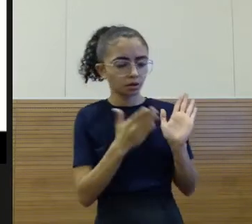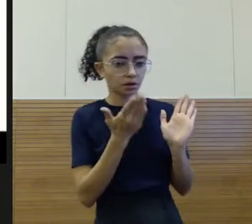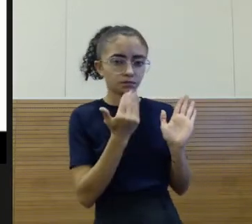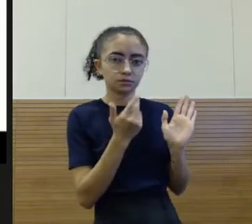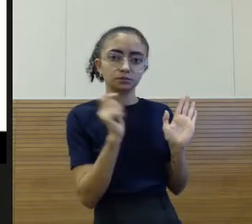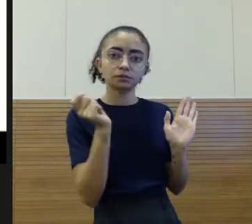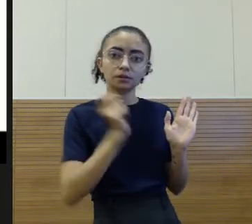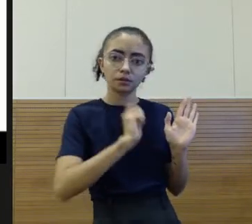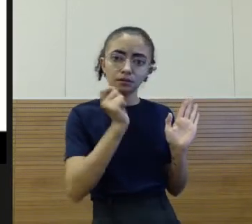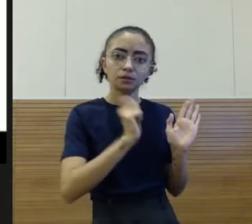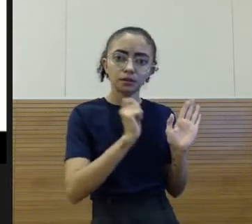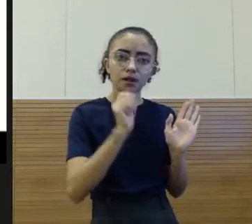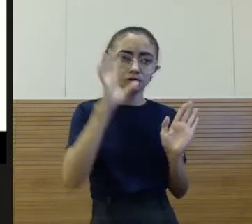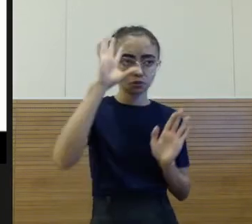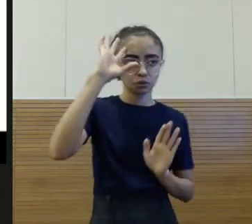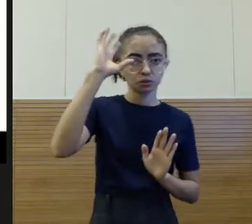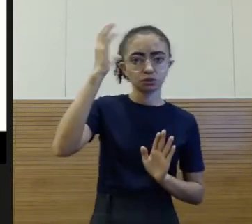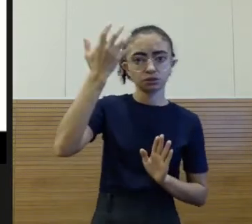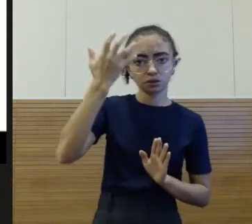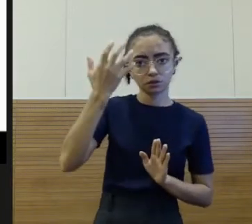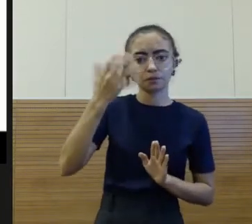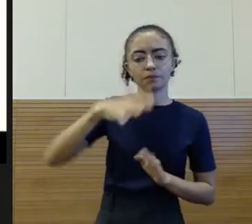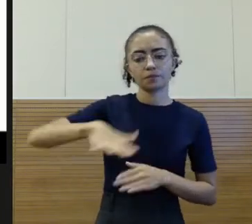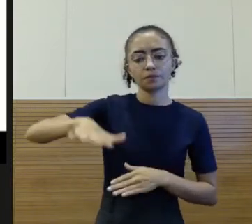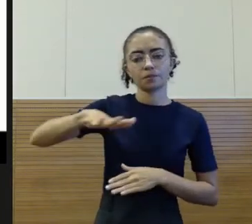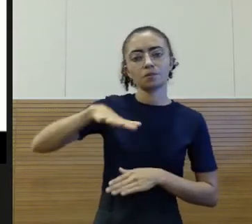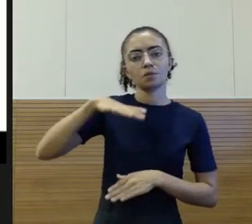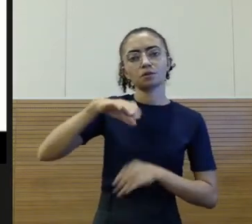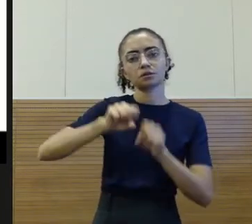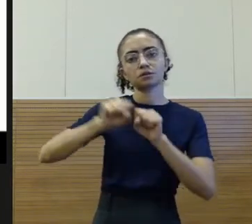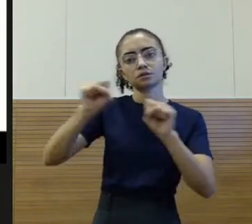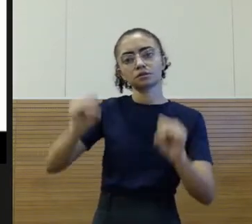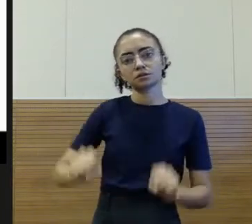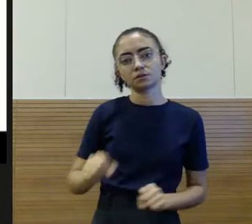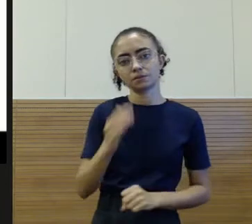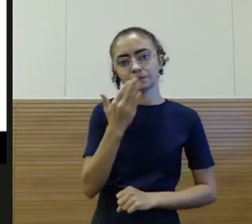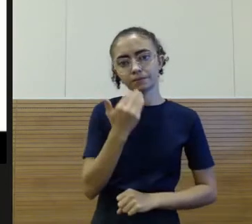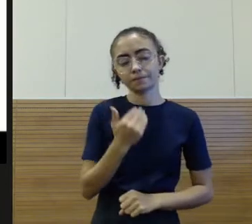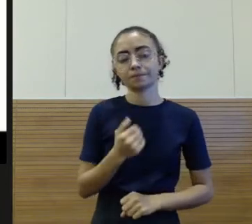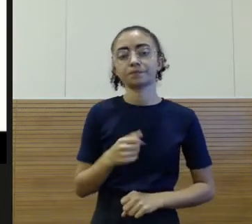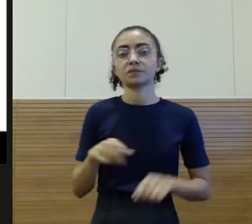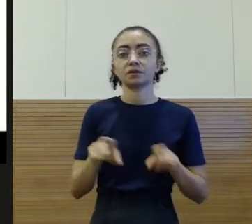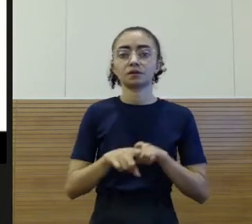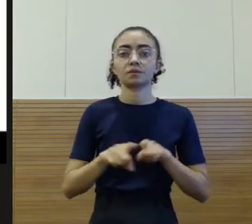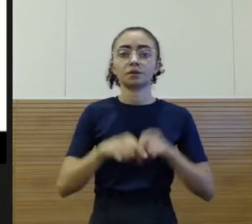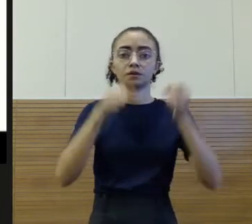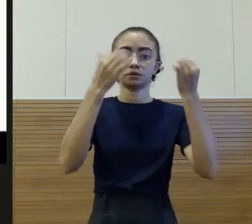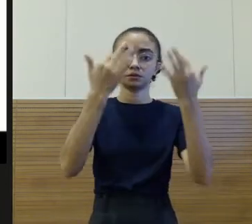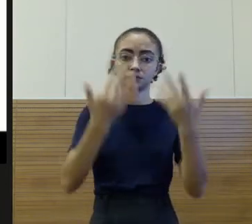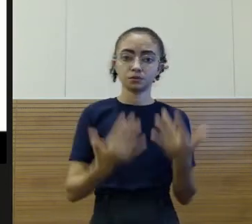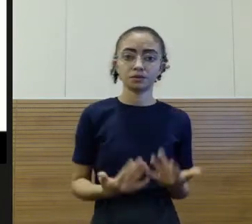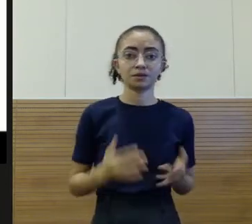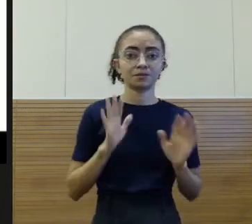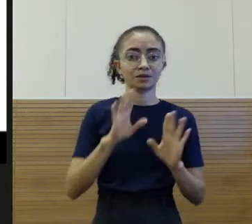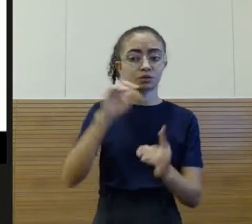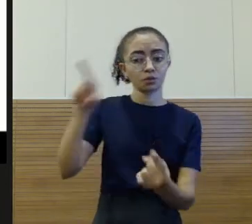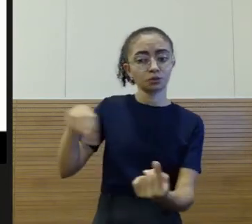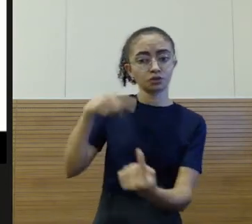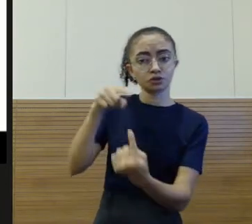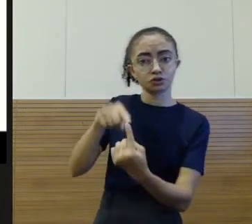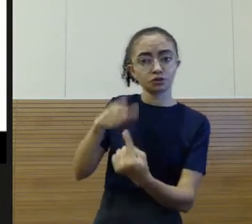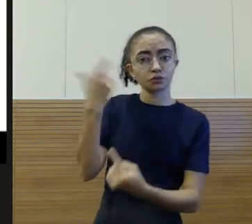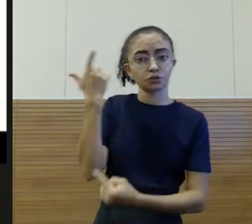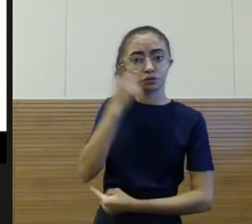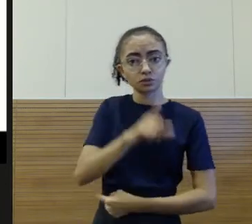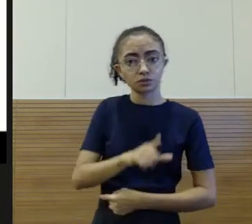de ser soluções transversais para o sistema alimentar. Mas, sim, esclarecem que para poder chegar aí, a forma como se